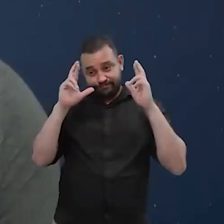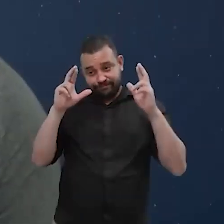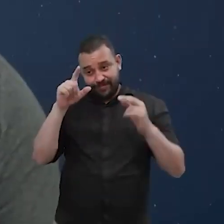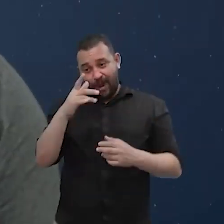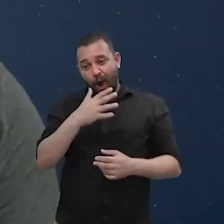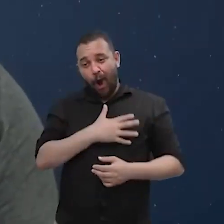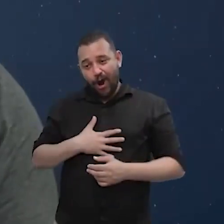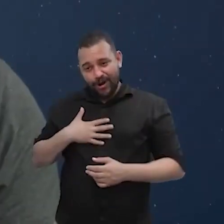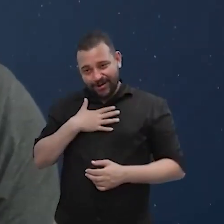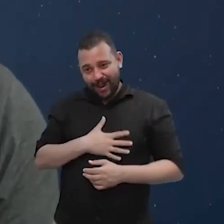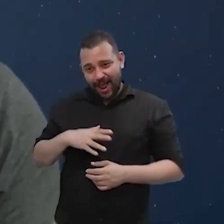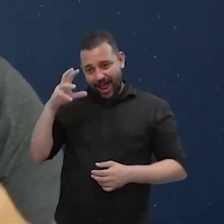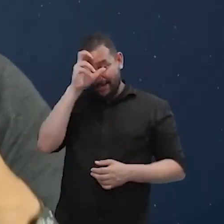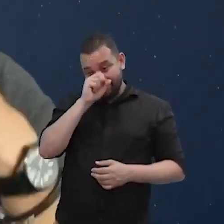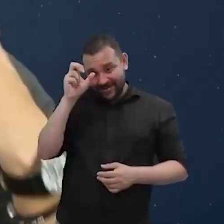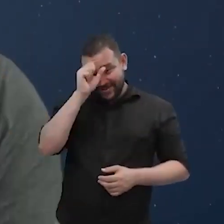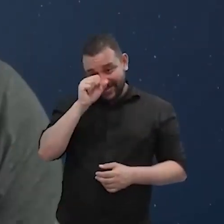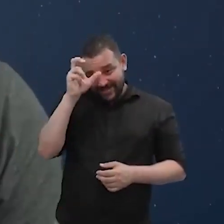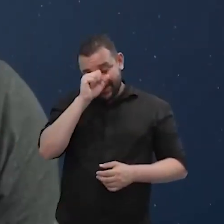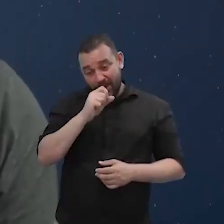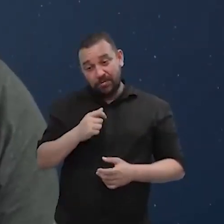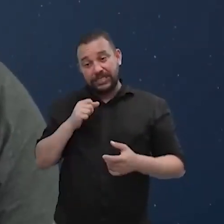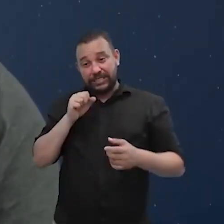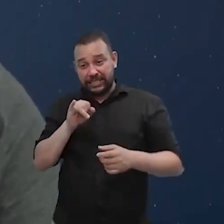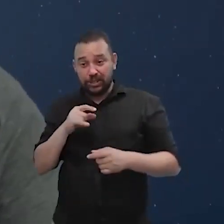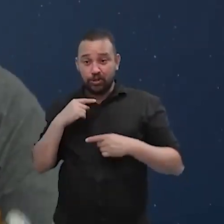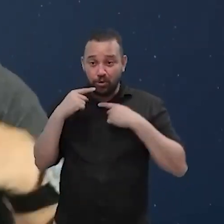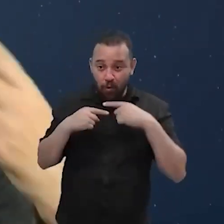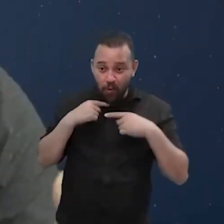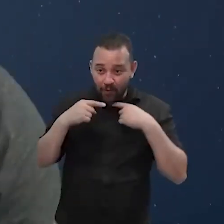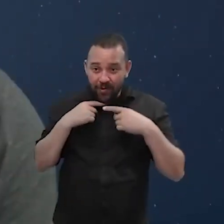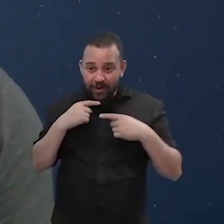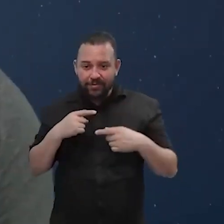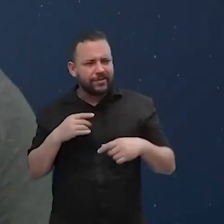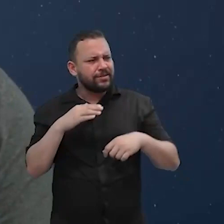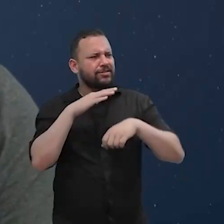aprendido aí. Qualquer dúvida, me chama no Instagram,